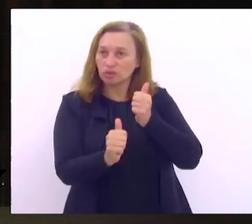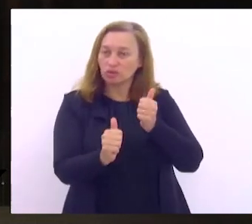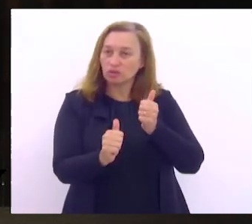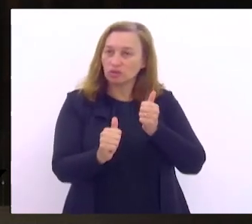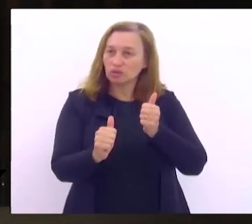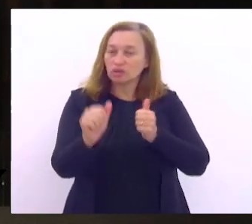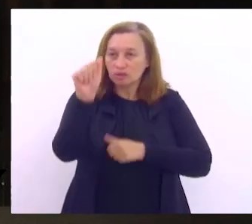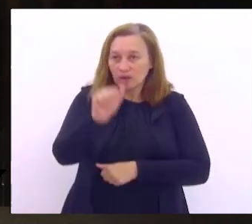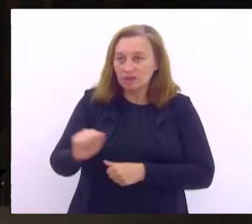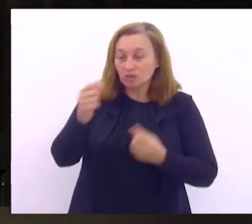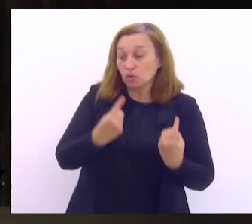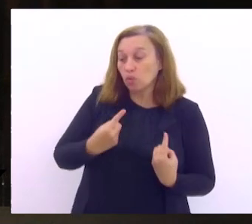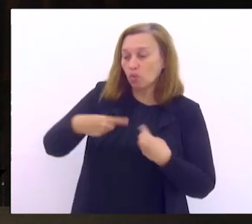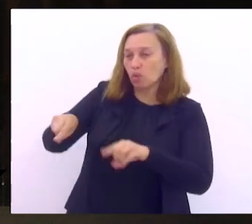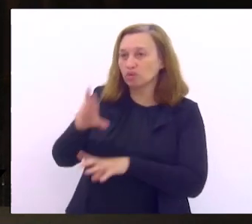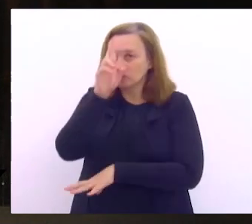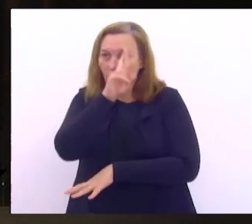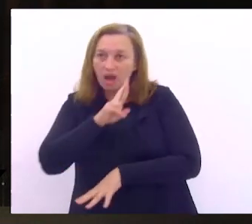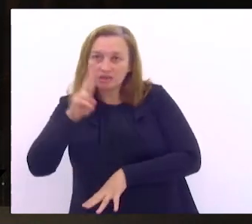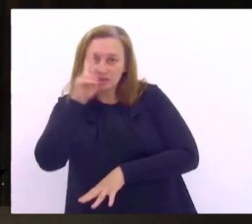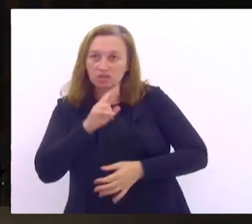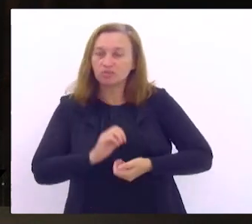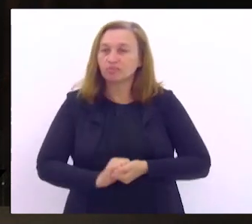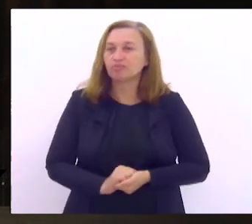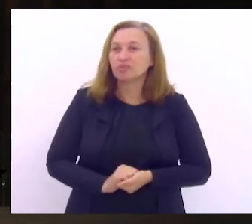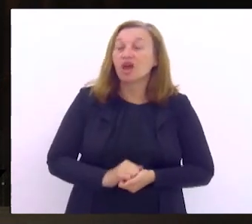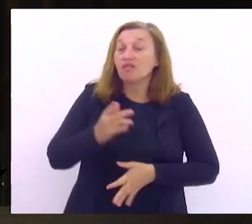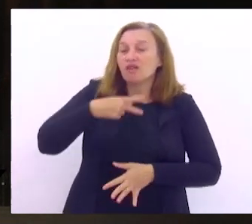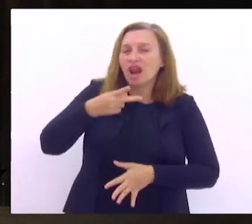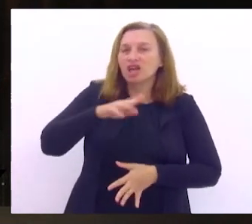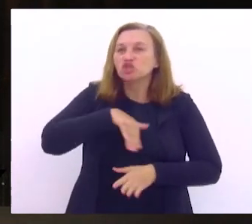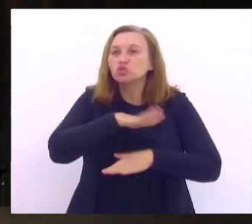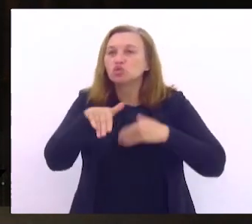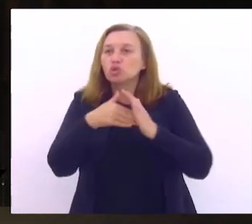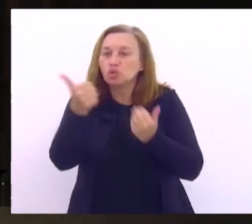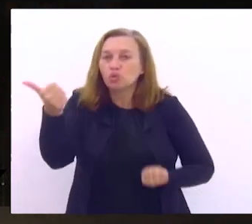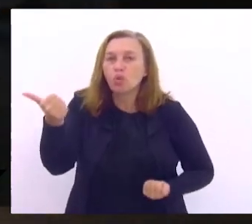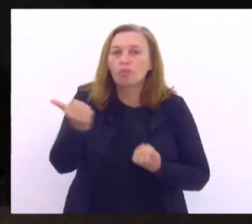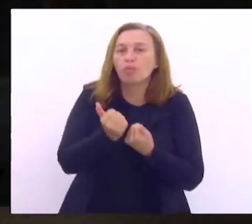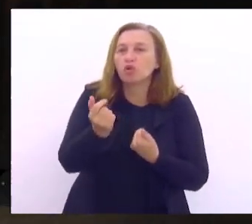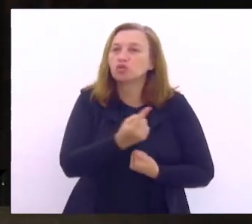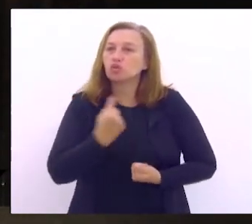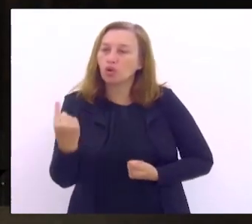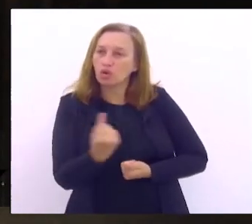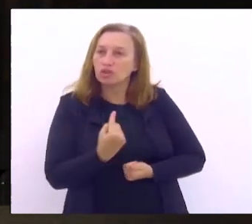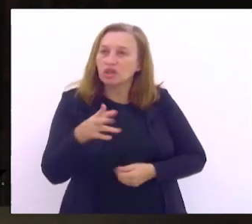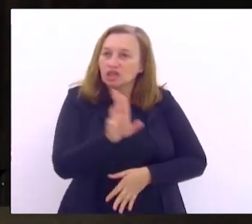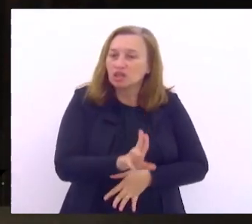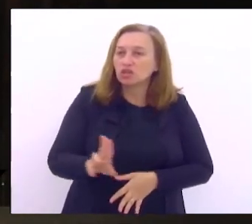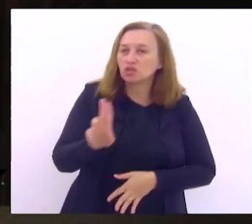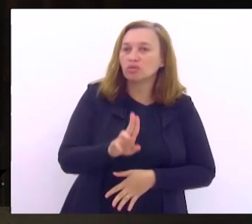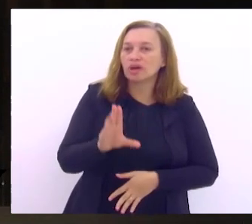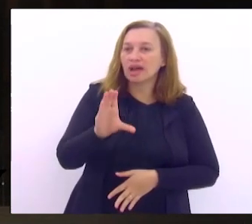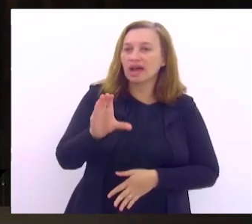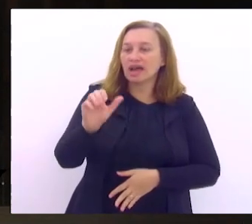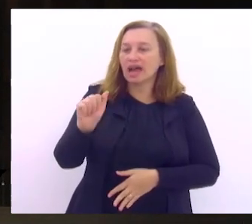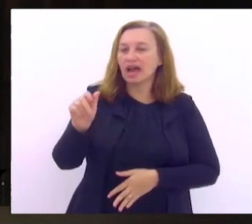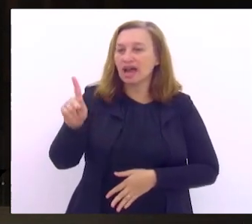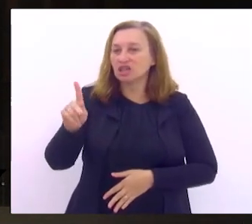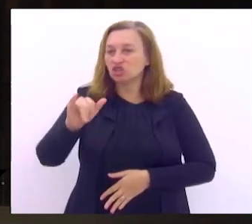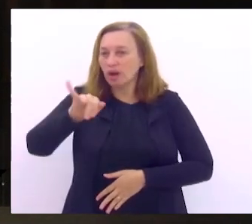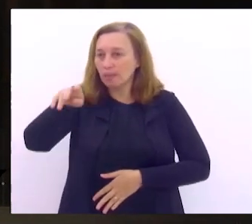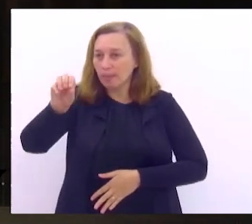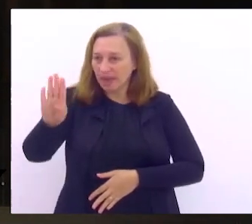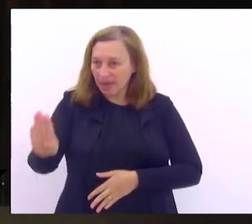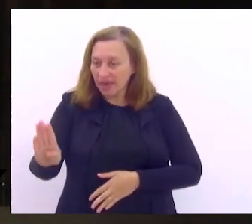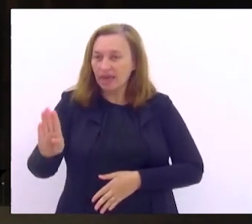ações contra o racismo. Vem ressaltar todo o nosso apoio e deslumbramento em nome da CARJ-OAB por todo o